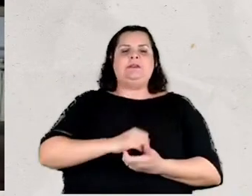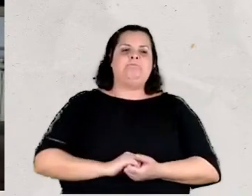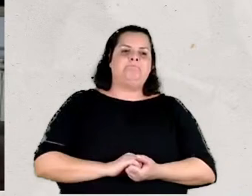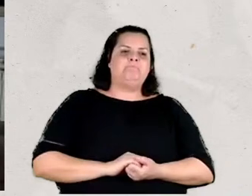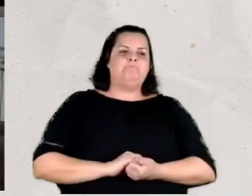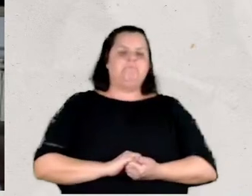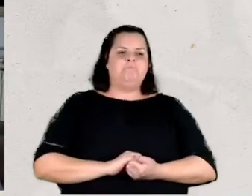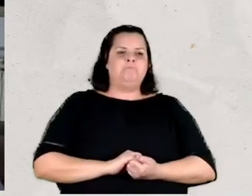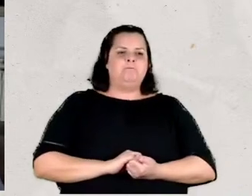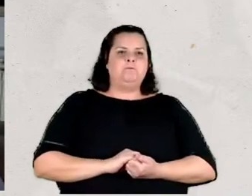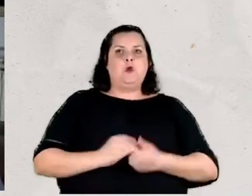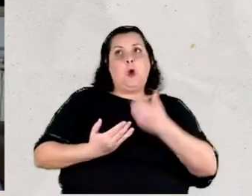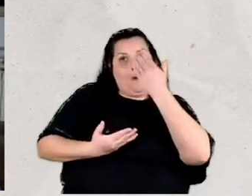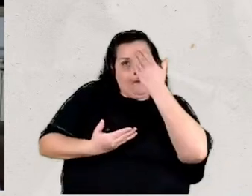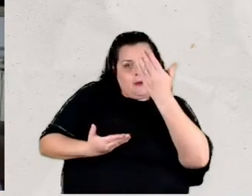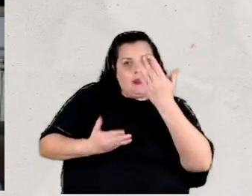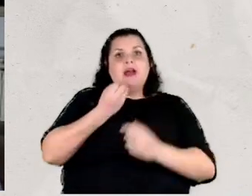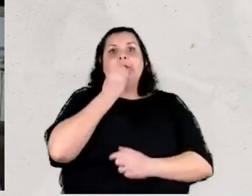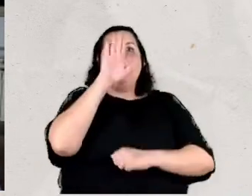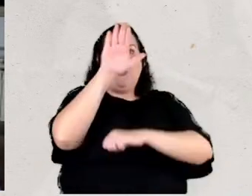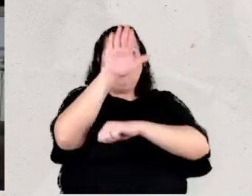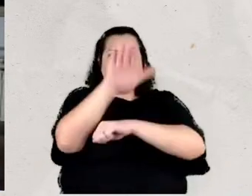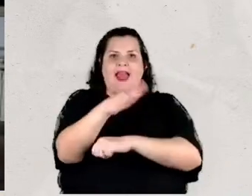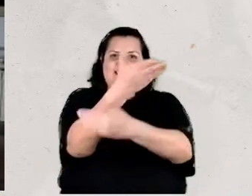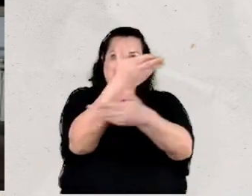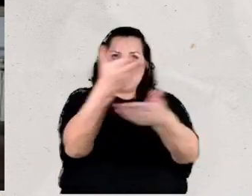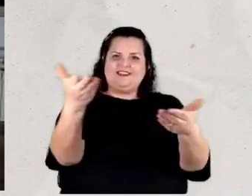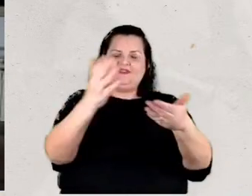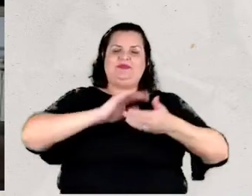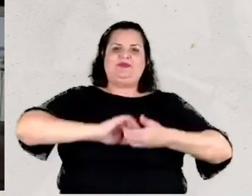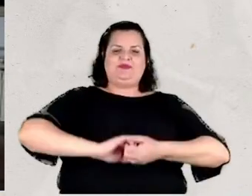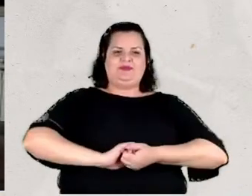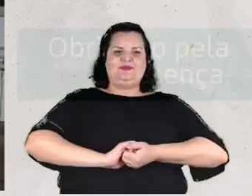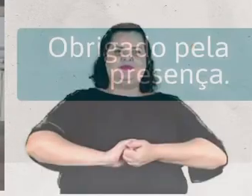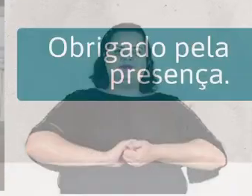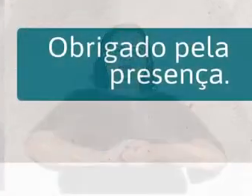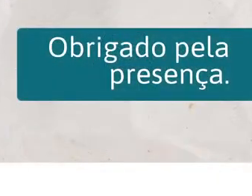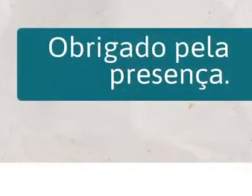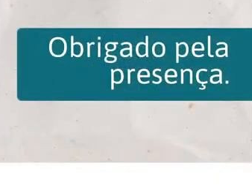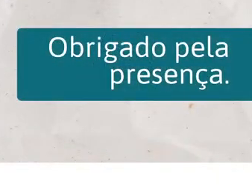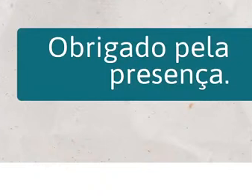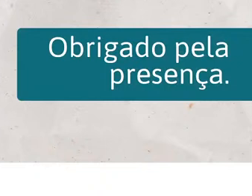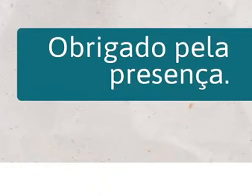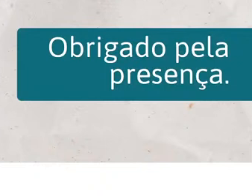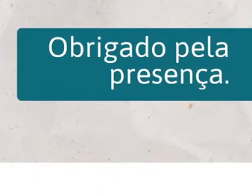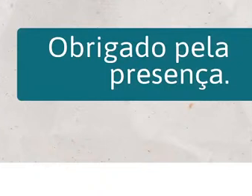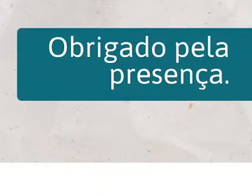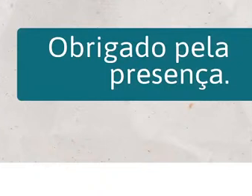Obrigado e boa tarde. Thank you. Thank you, Yossi.